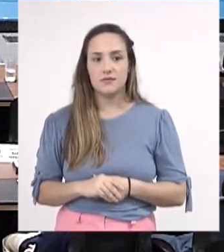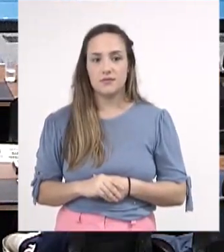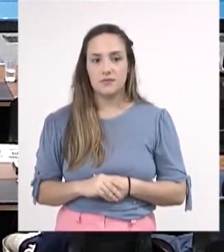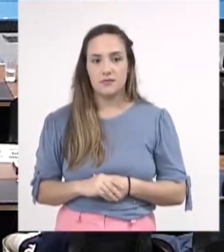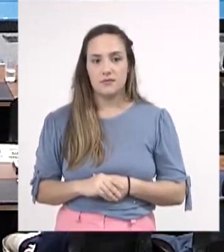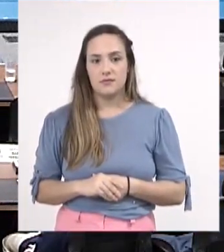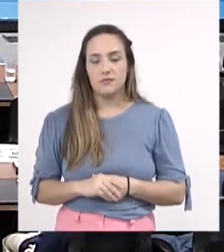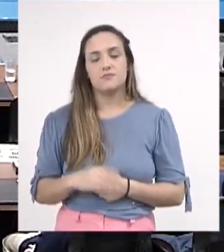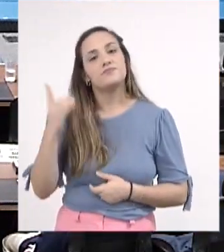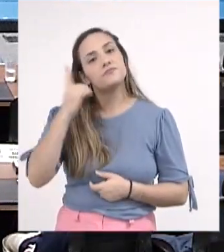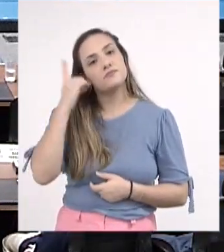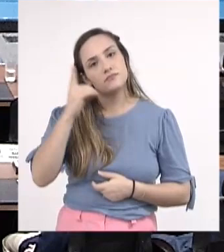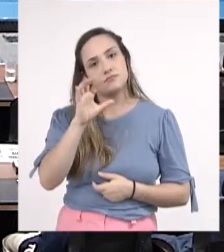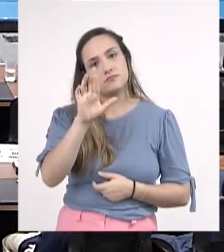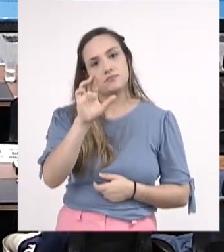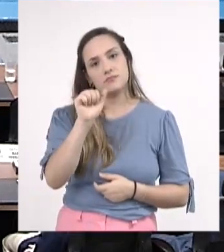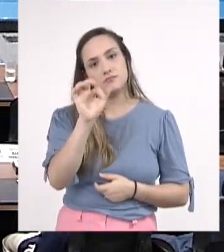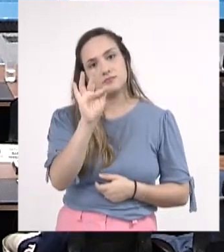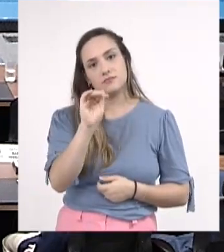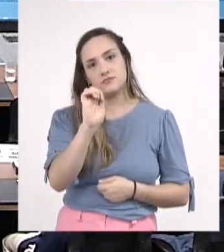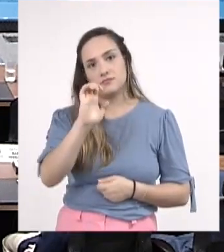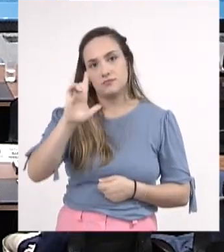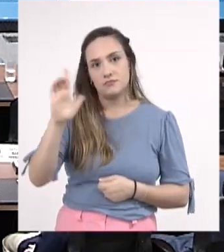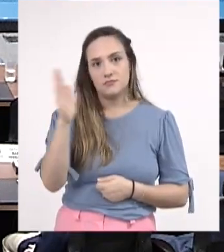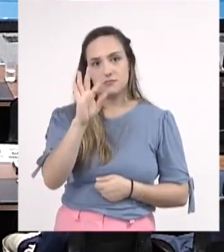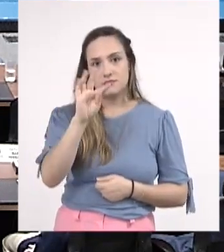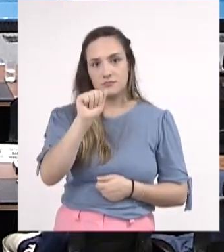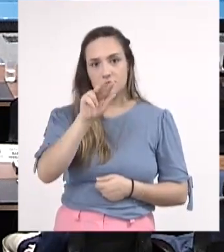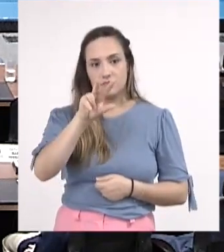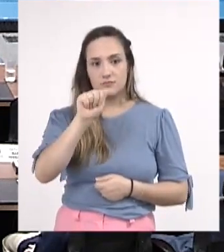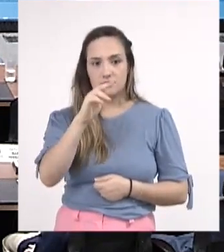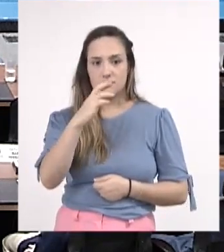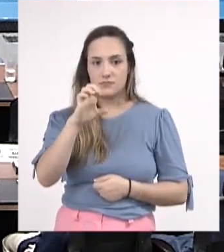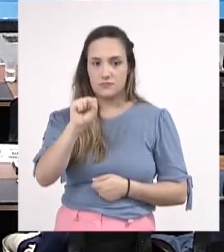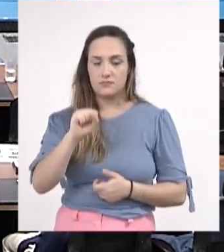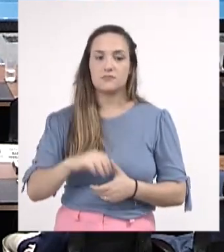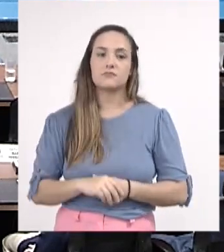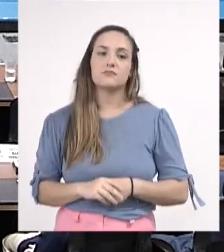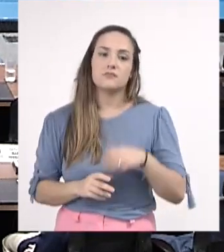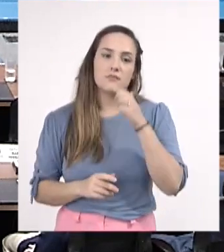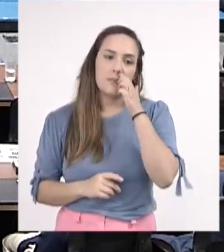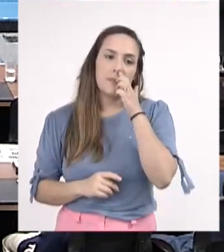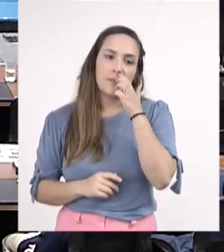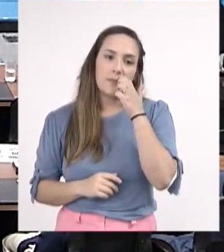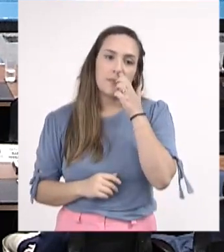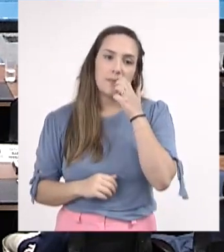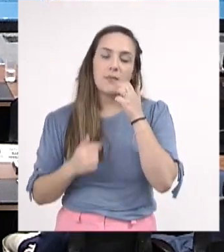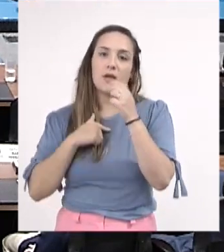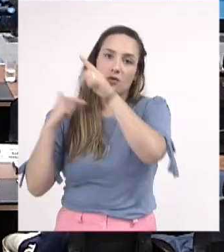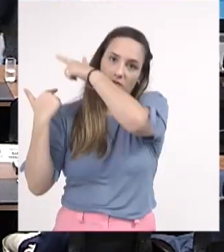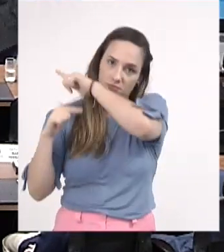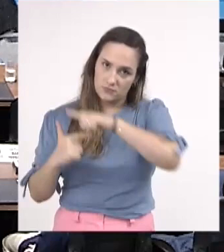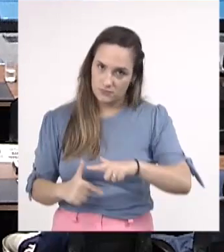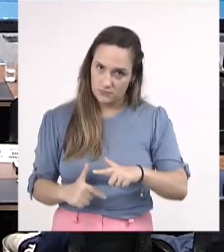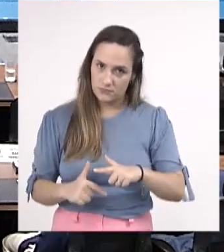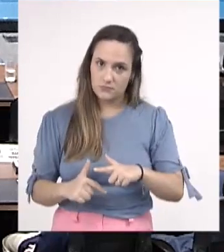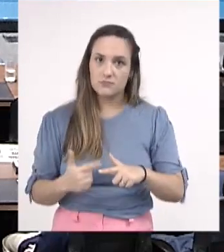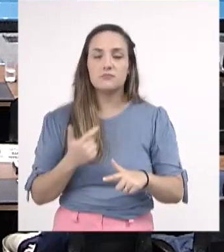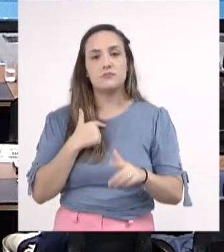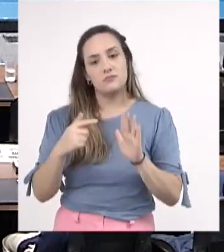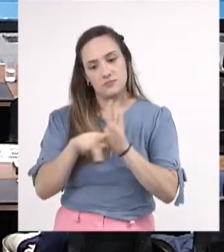Deputado Rafael Tavares quero dizer que como conservador membro